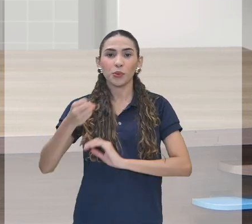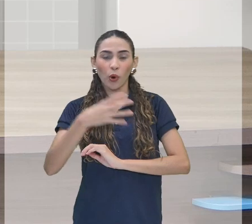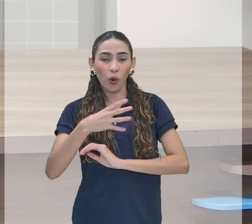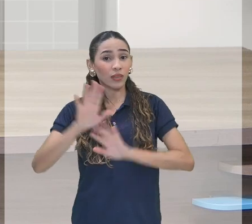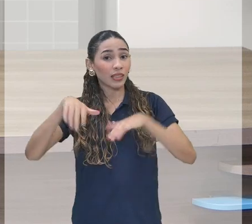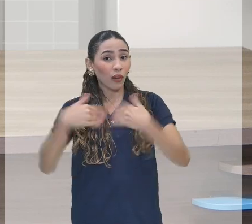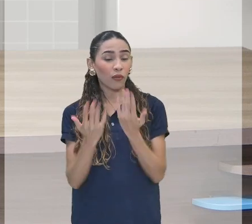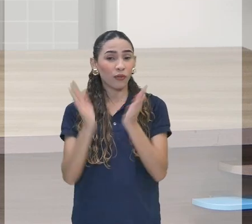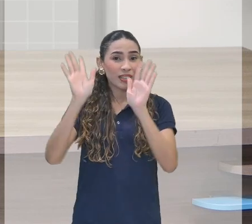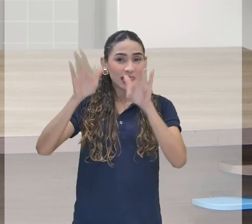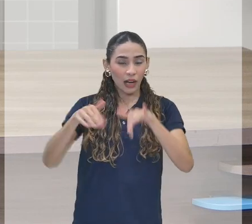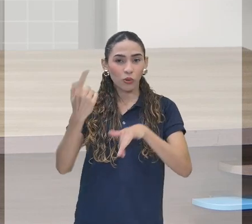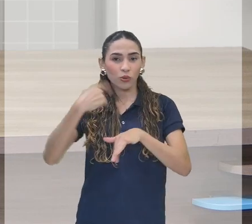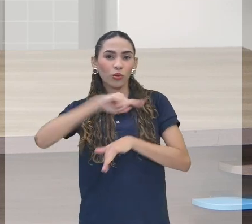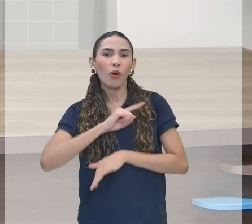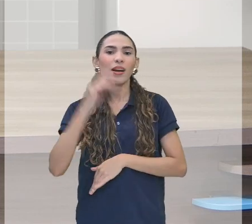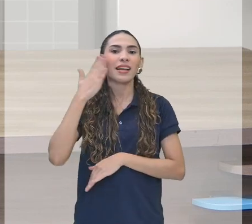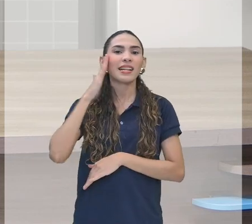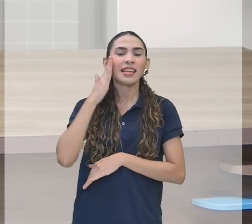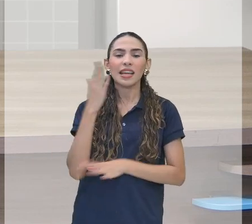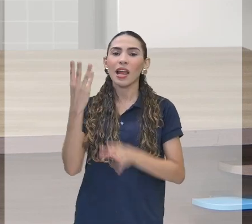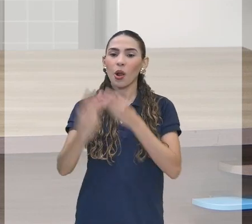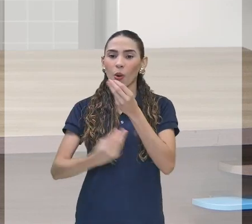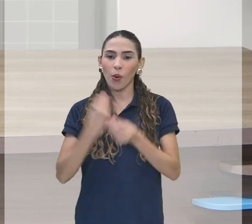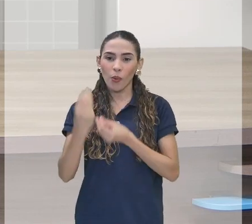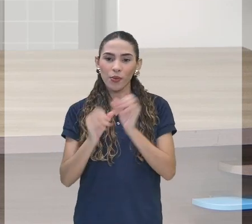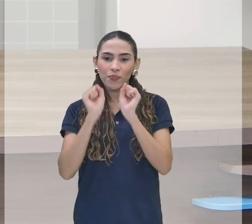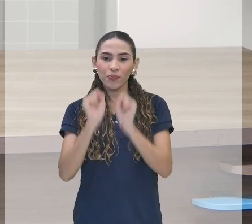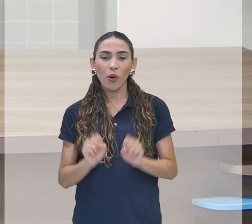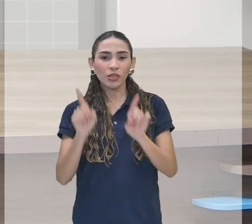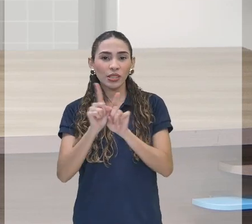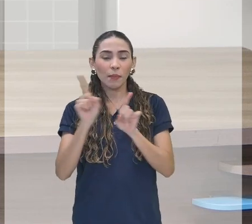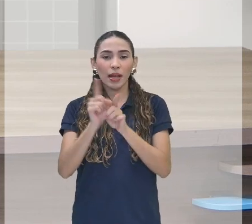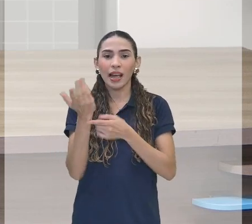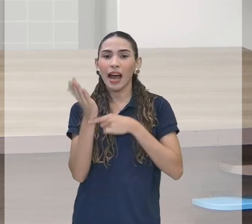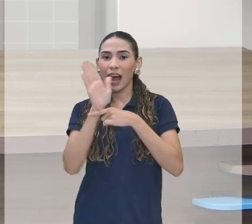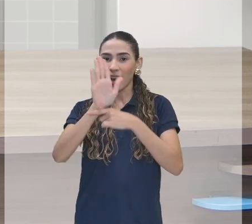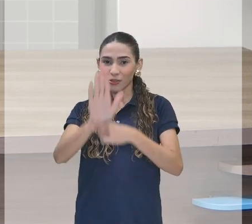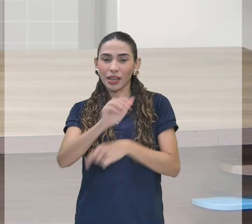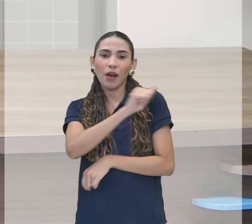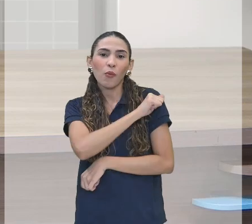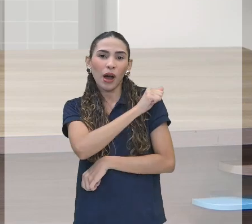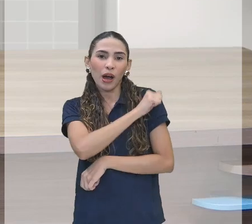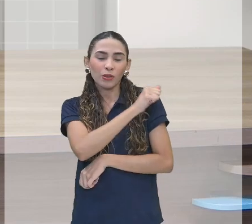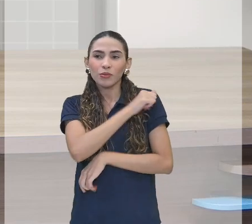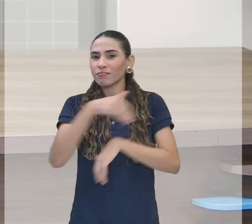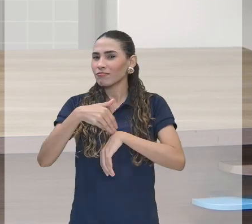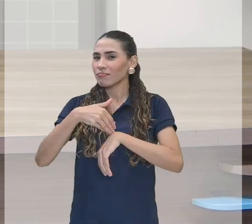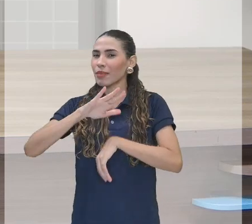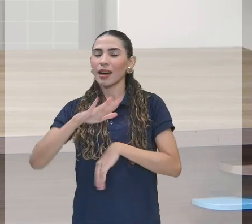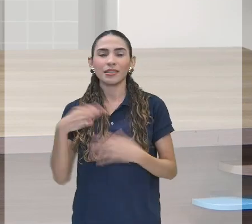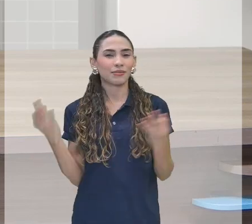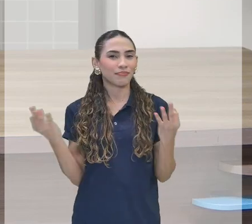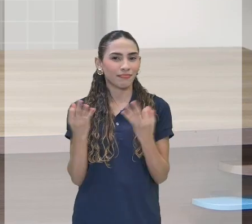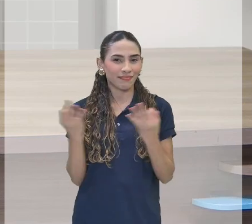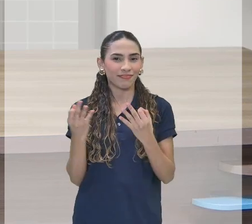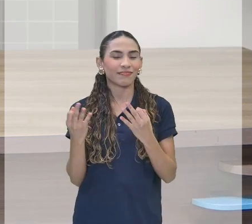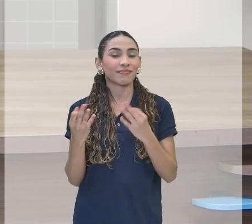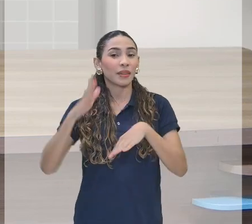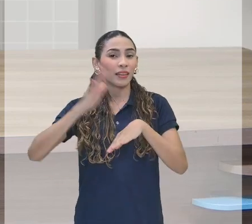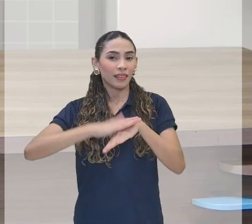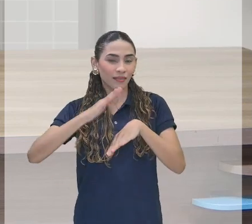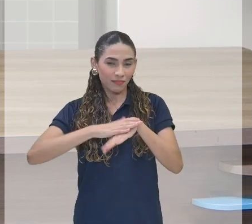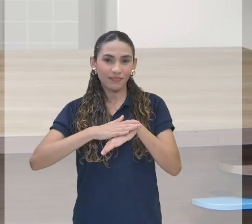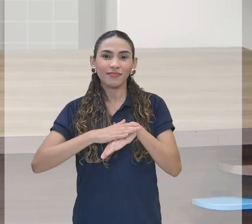apresentação, a gente vai entender um pouquinho como é que ela pode, né, auxiliar os nossos estudantes a serem mais independentes, que eu acho que é